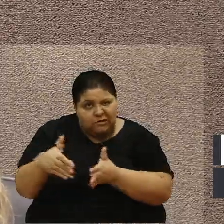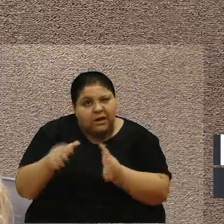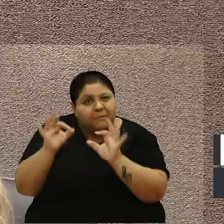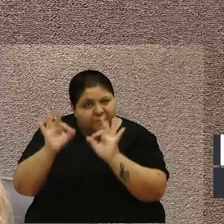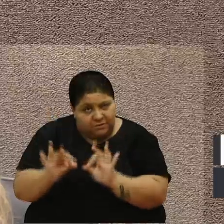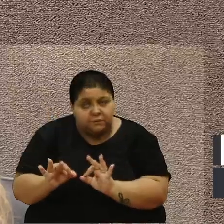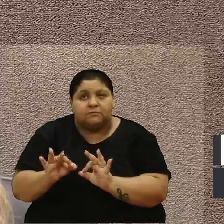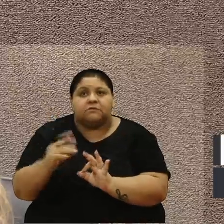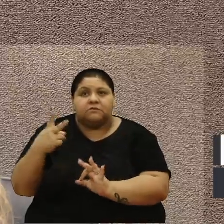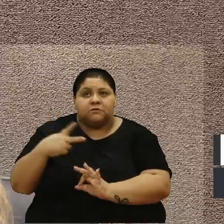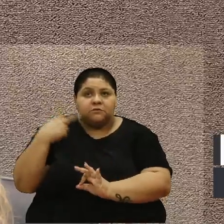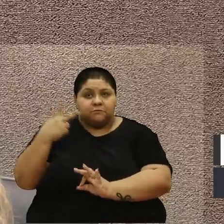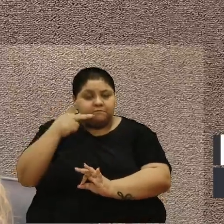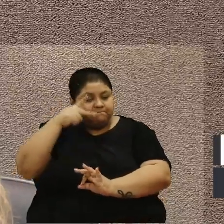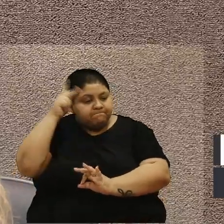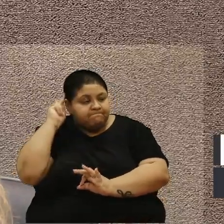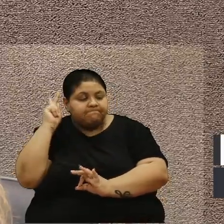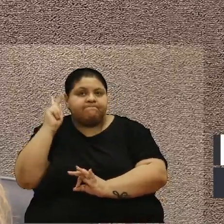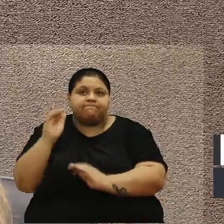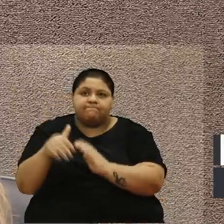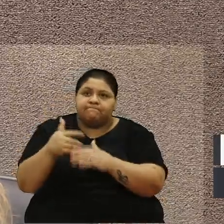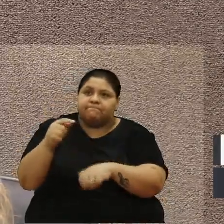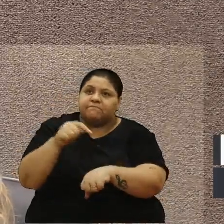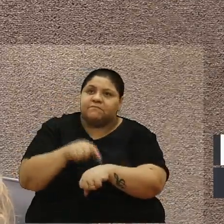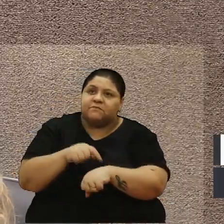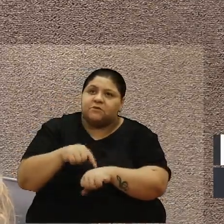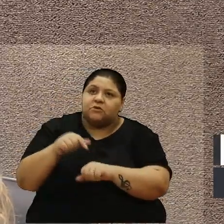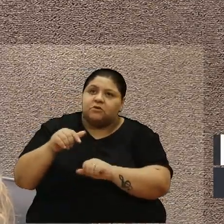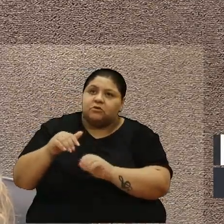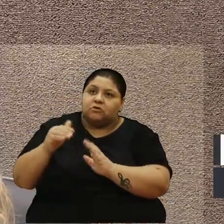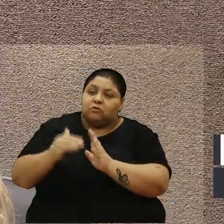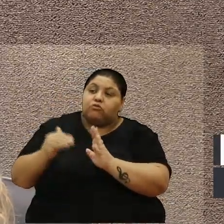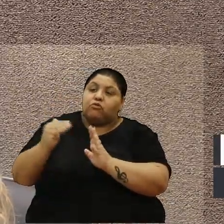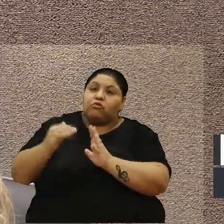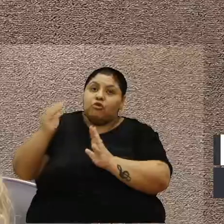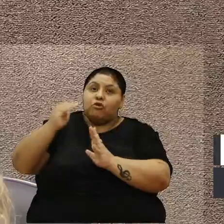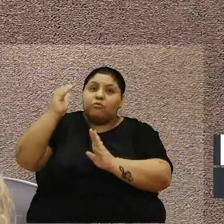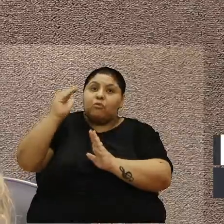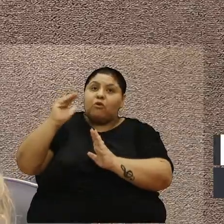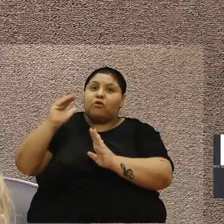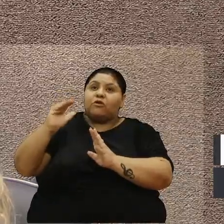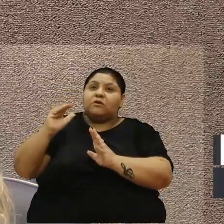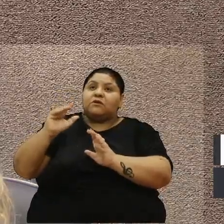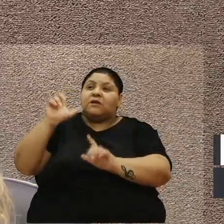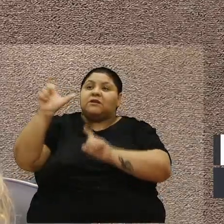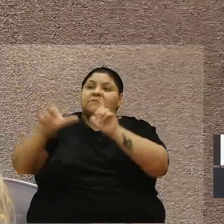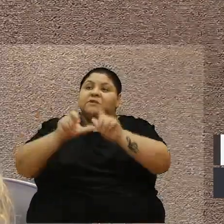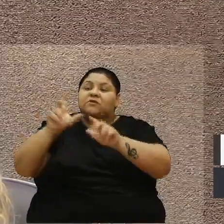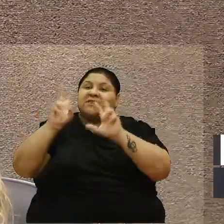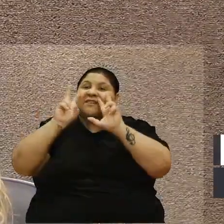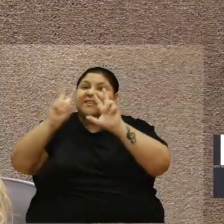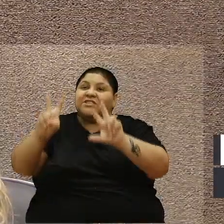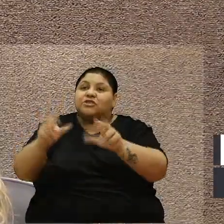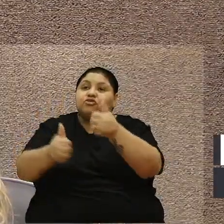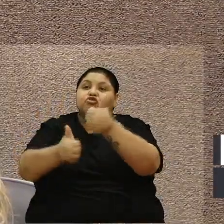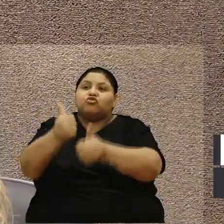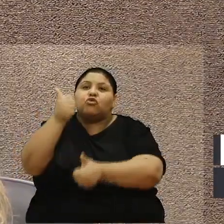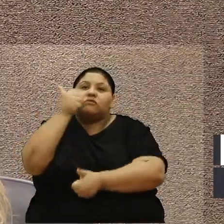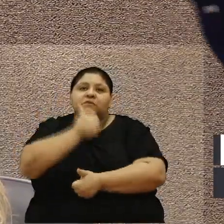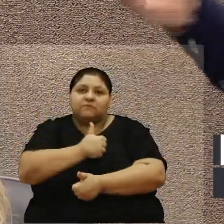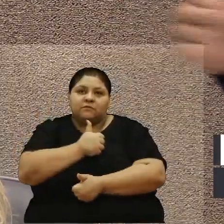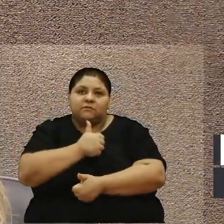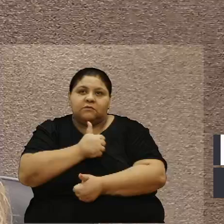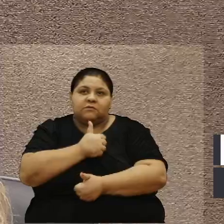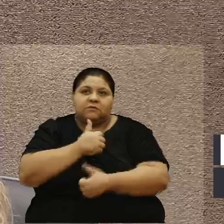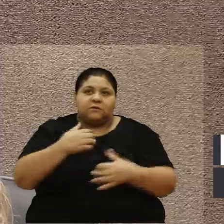certo, vereador Iago. Com o passar do tempo, está aumentando o Ibope de quem assiste o jogo das mulheres. Isso. E aí,